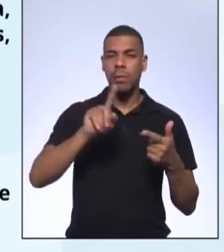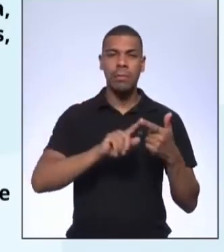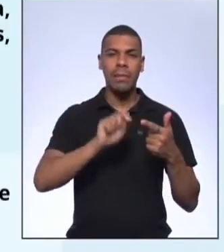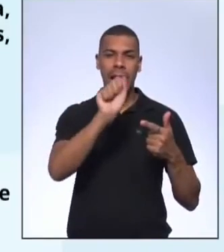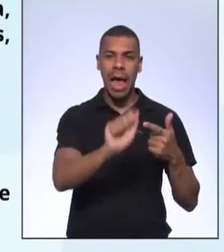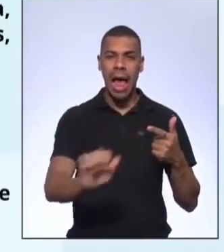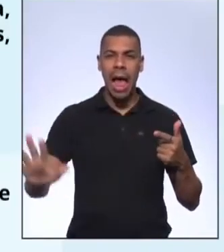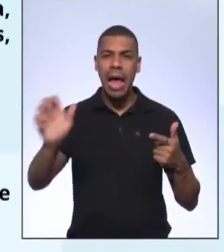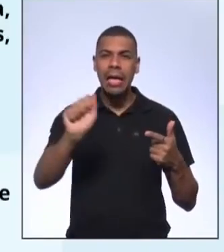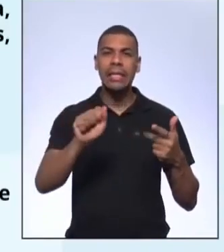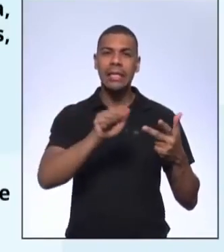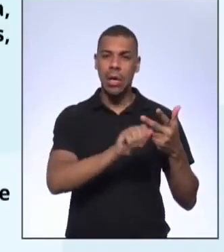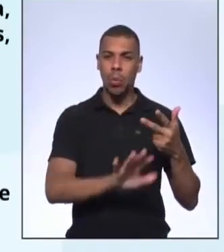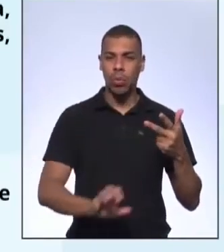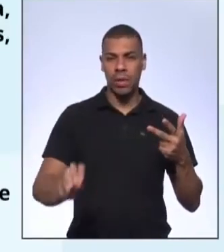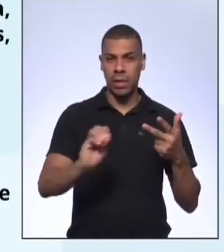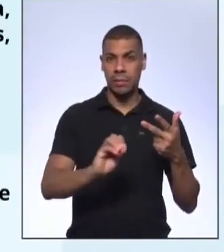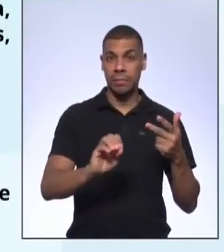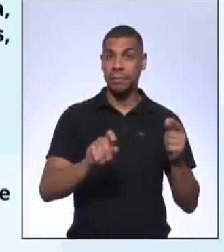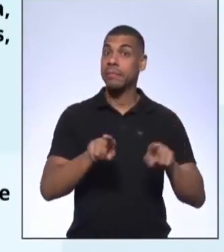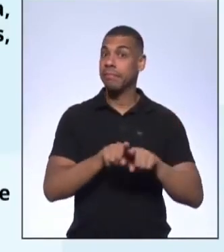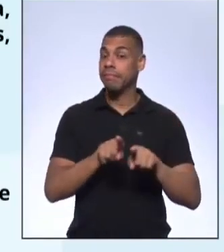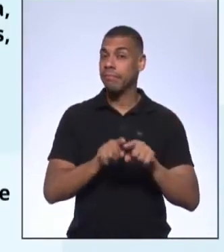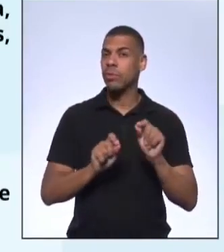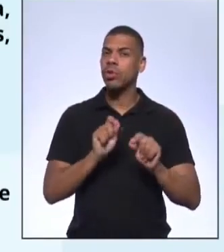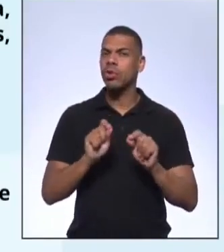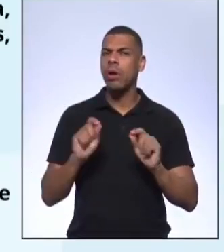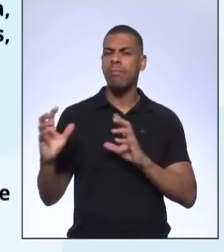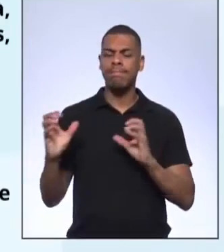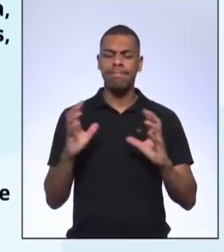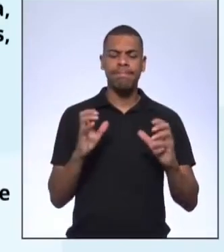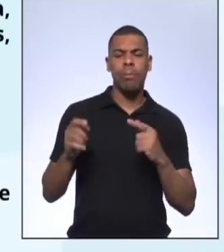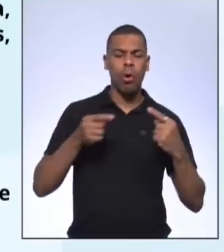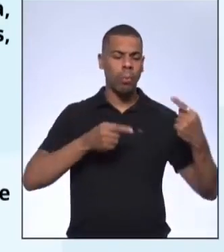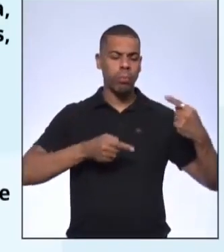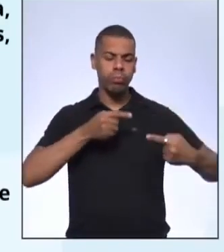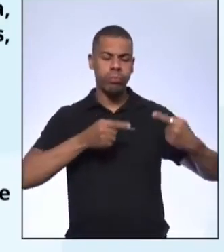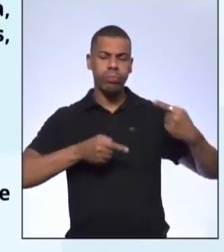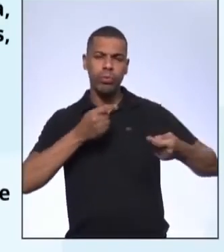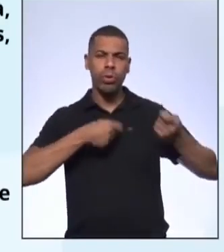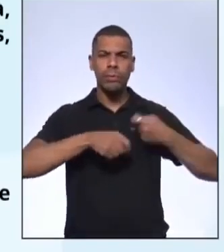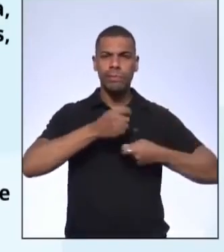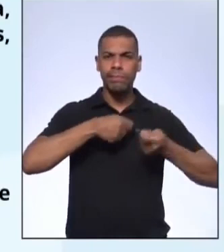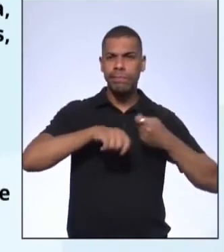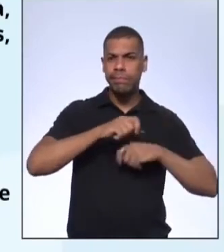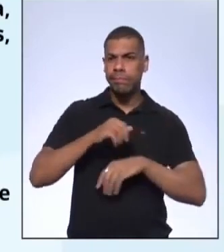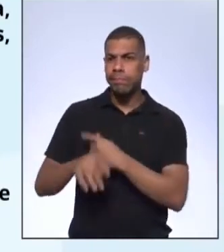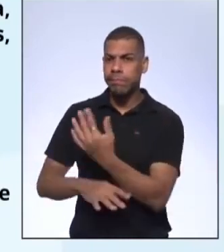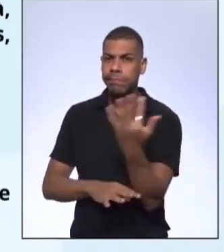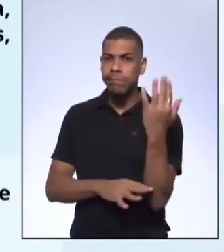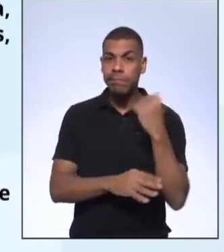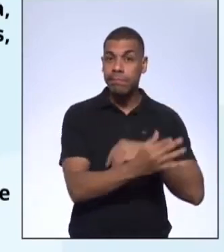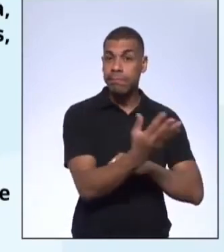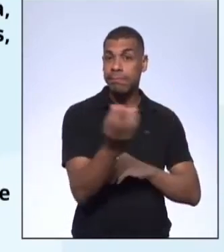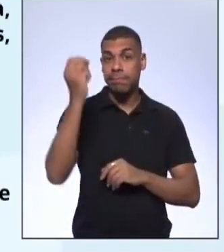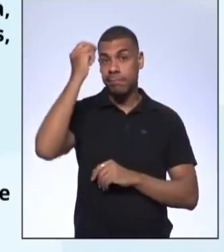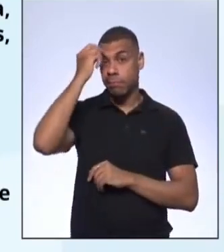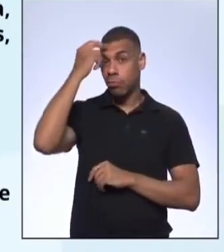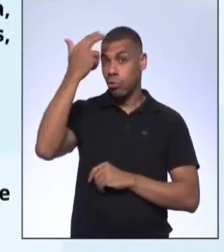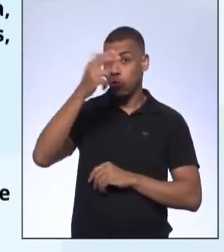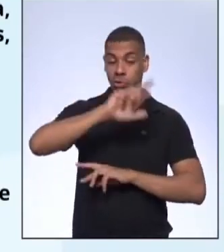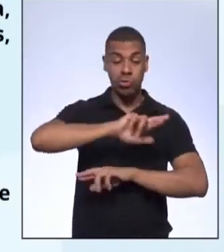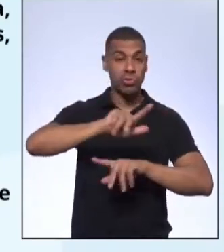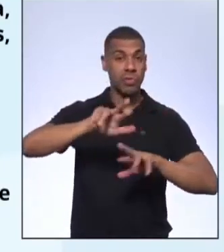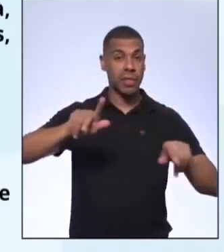Oceania, relacionando as implicações sociais, políticas, econômicas, ambientais e culturais em